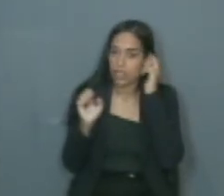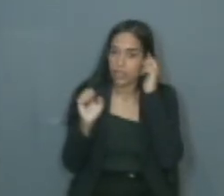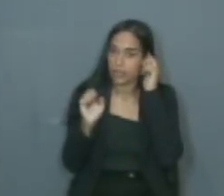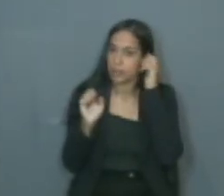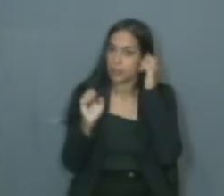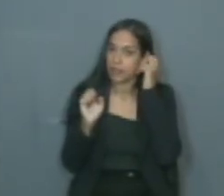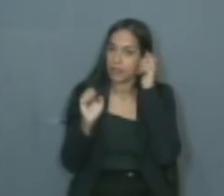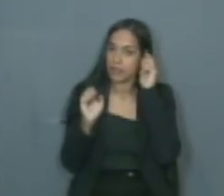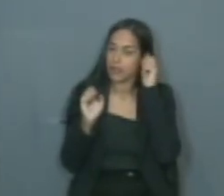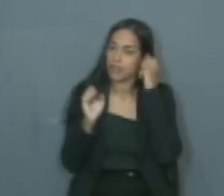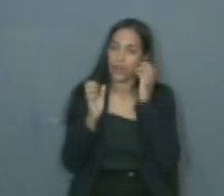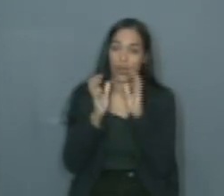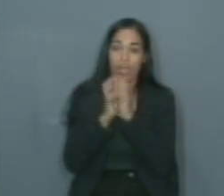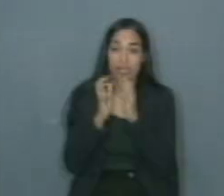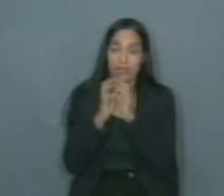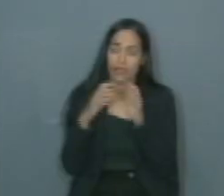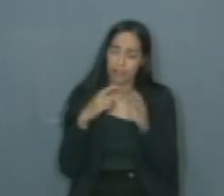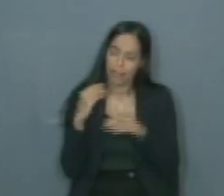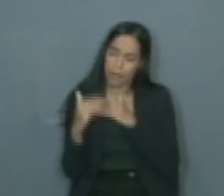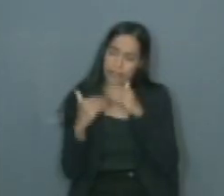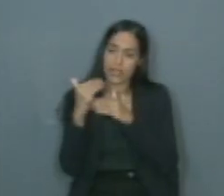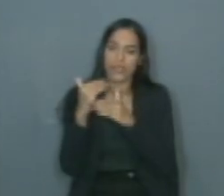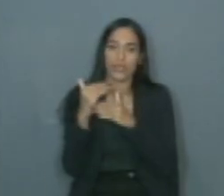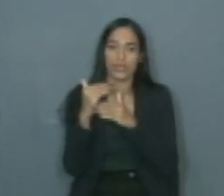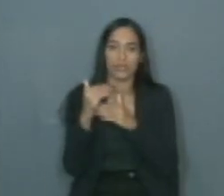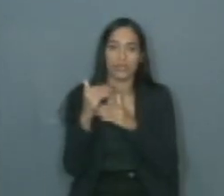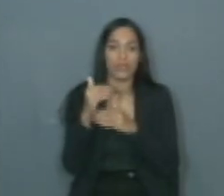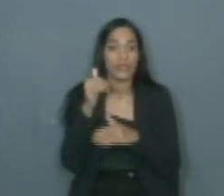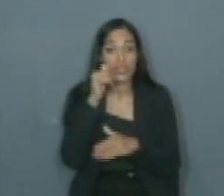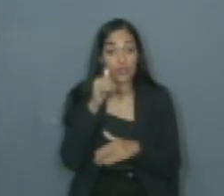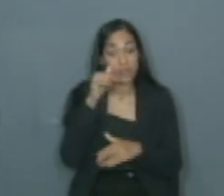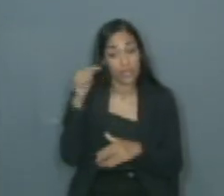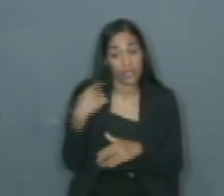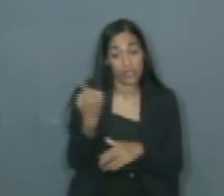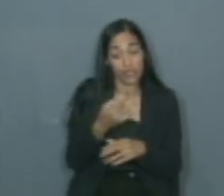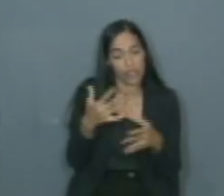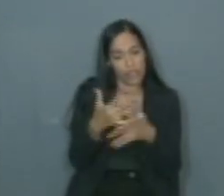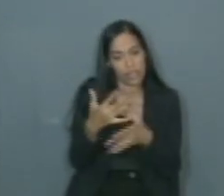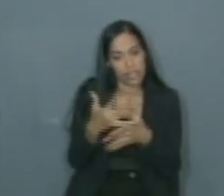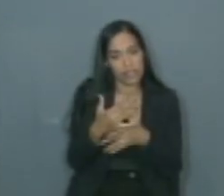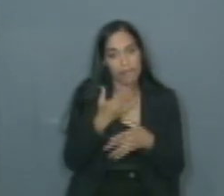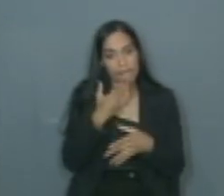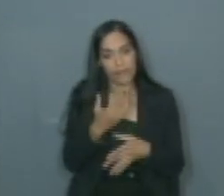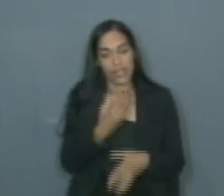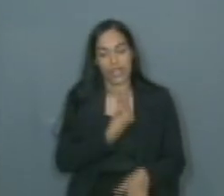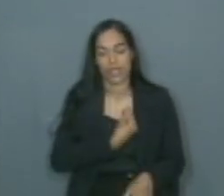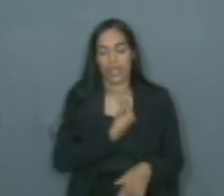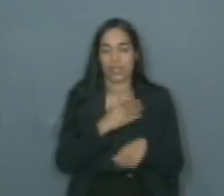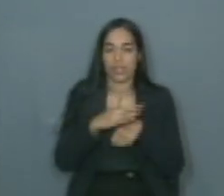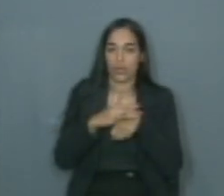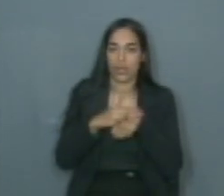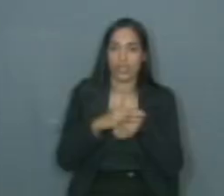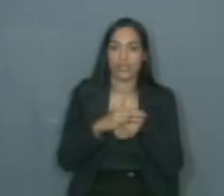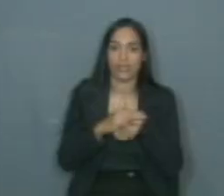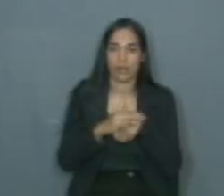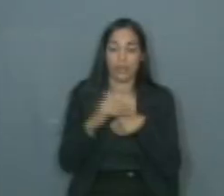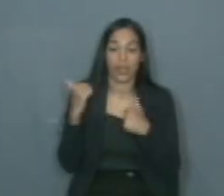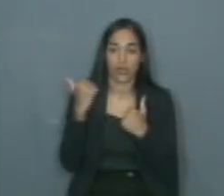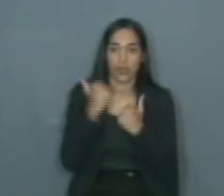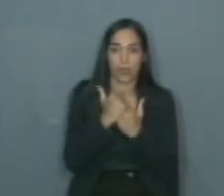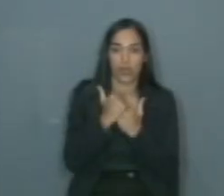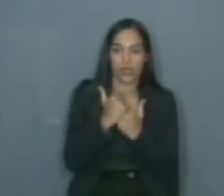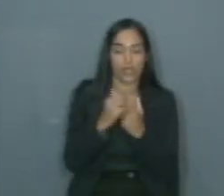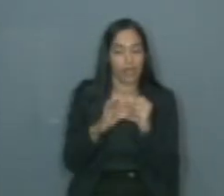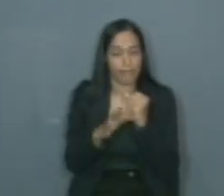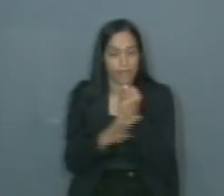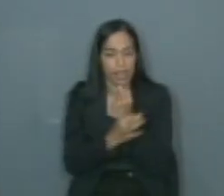projeto vai trazer grandes avanços para que nenhuma mulher da nossa cidade deixe de enfrentar essa doença sem ter o devido suporte.